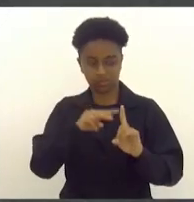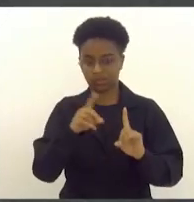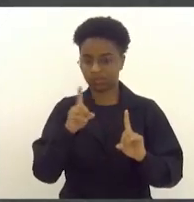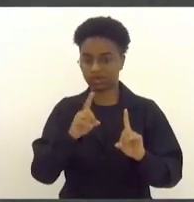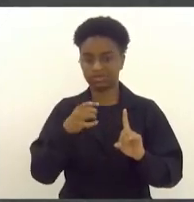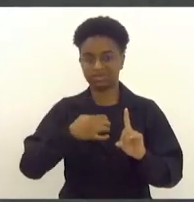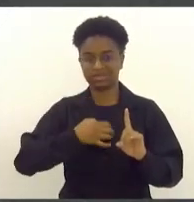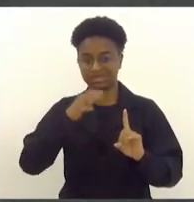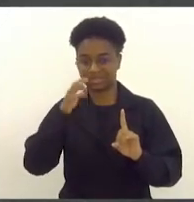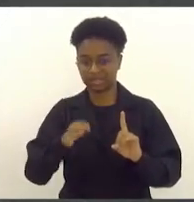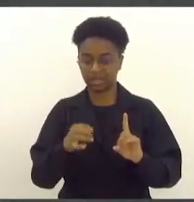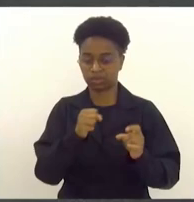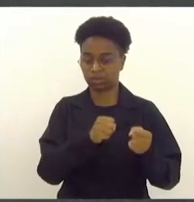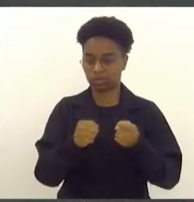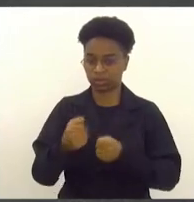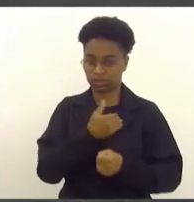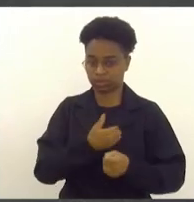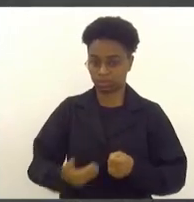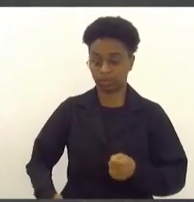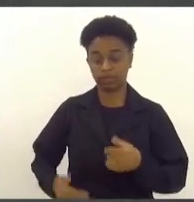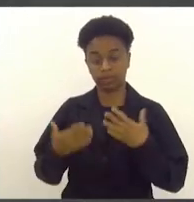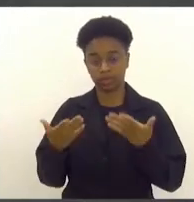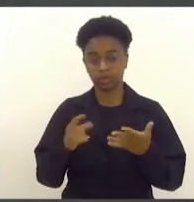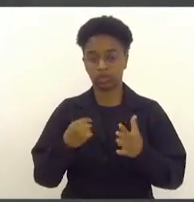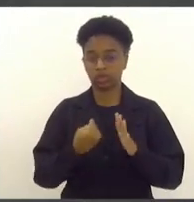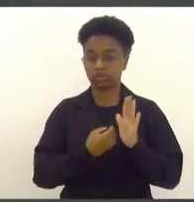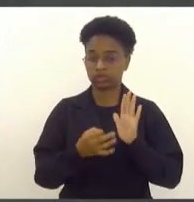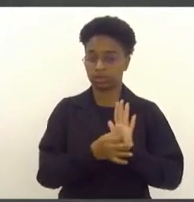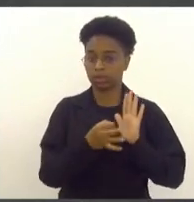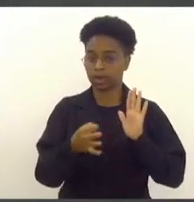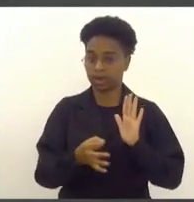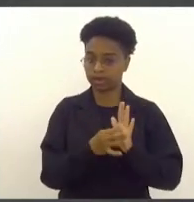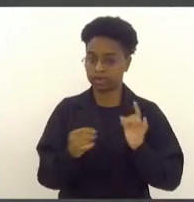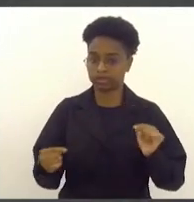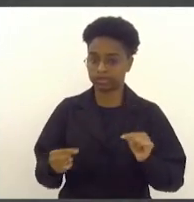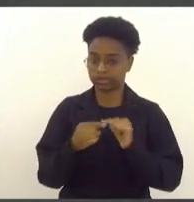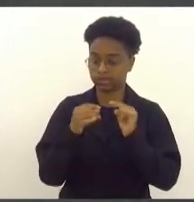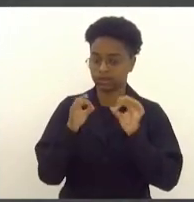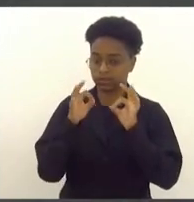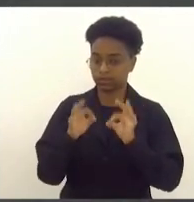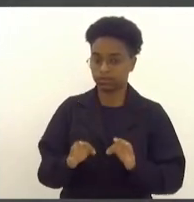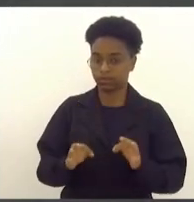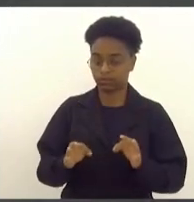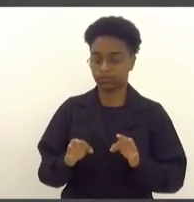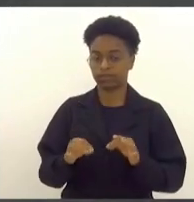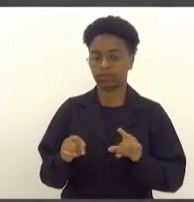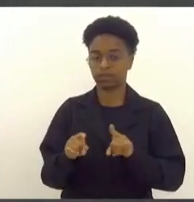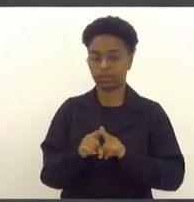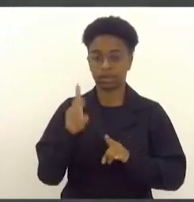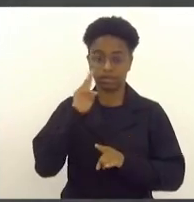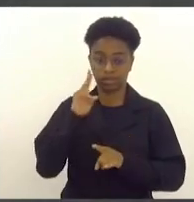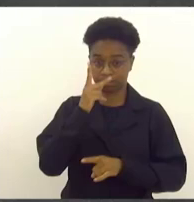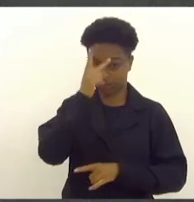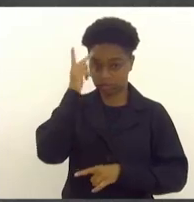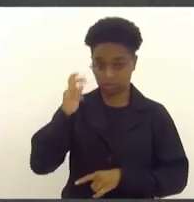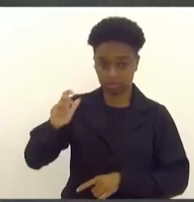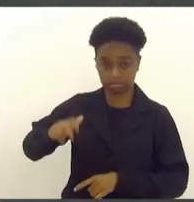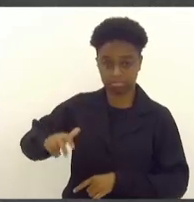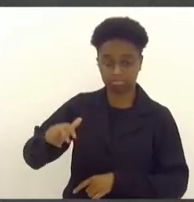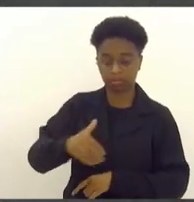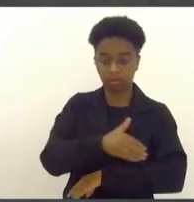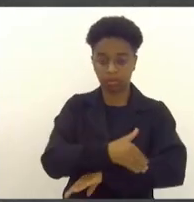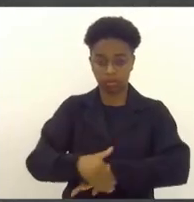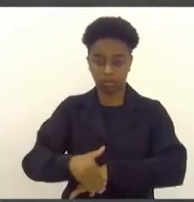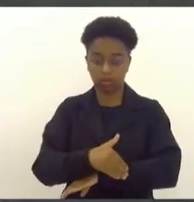pelo poder público então a nosso parecer favorável lembrando aí que as pessoas que andam pelas ruas e